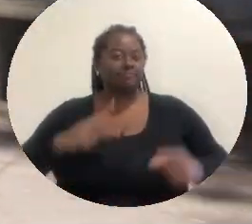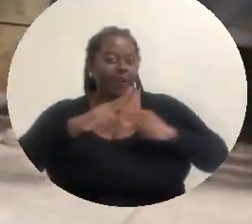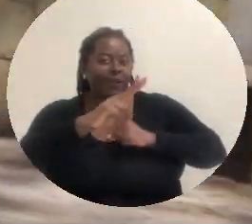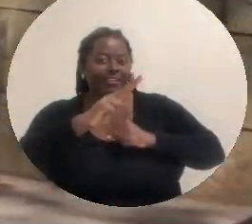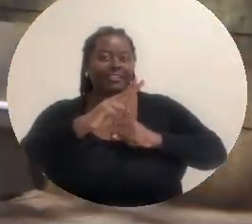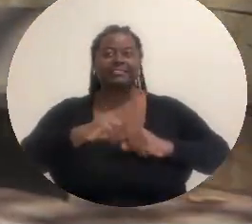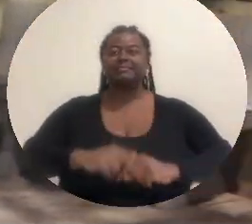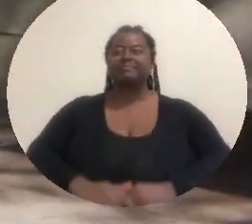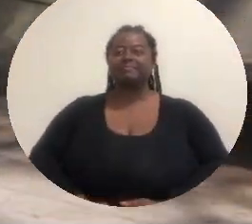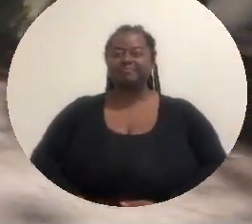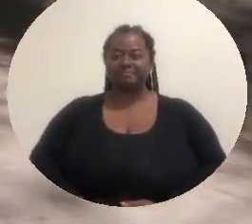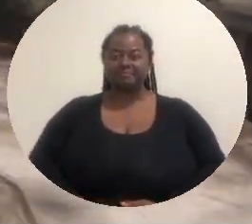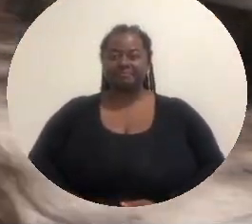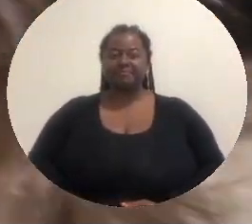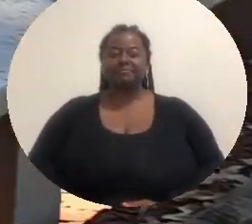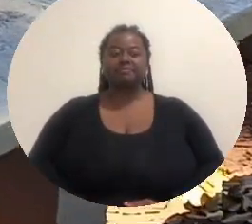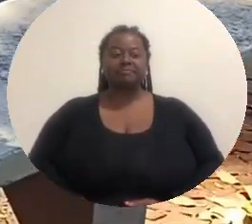Corta!